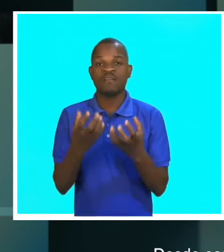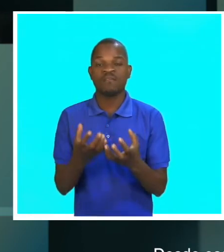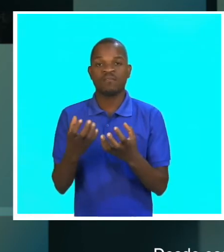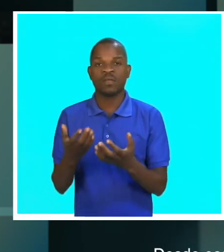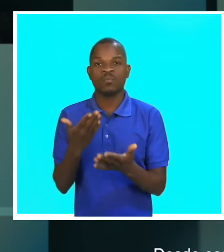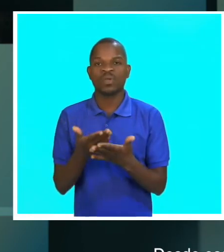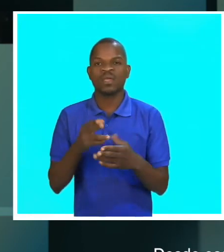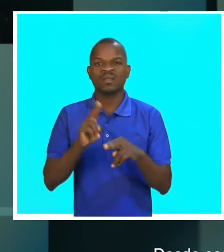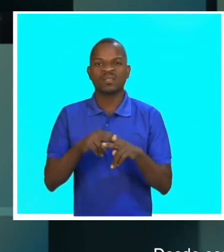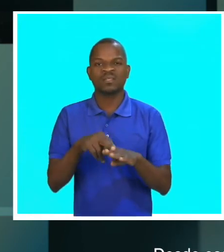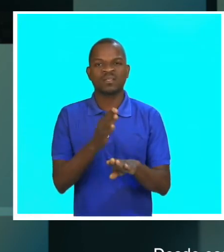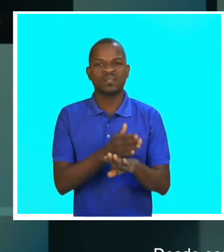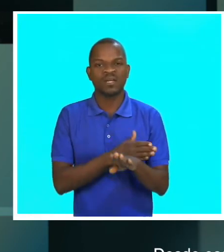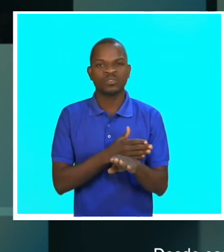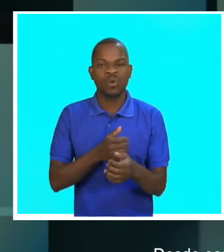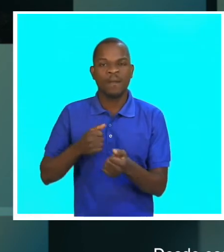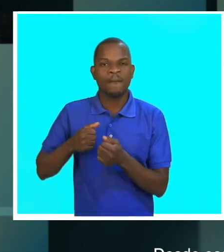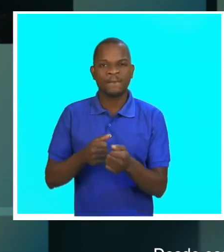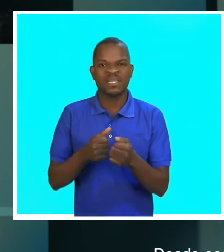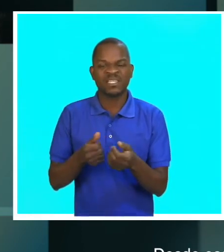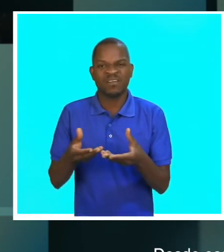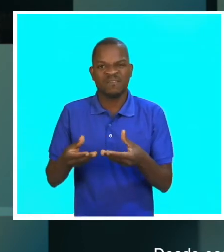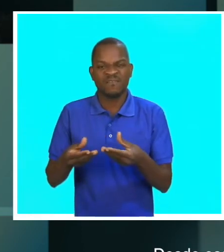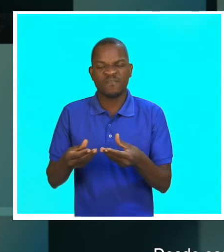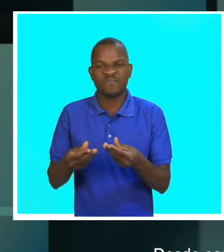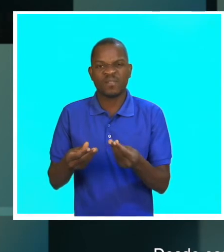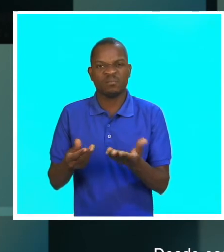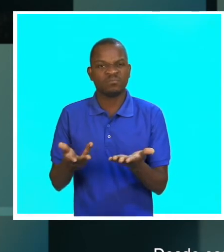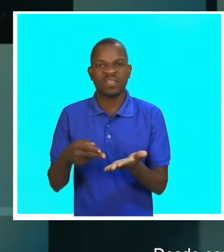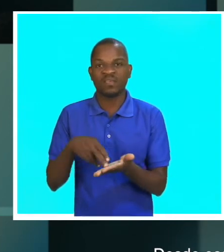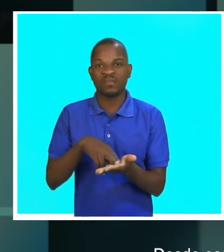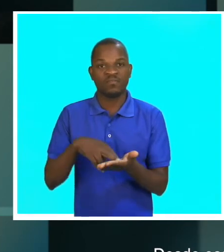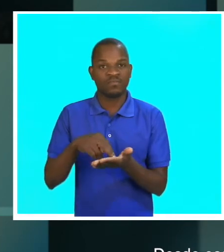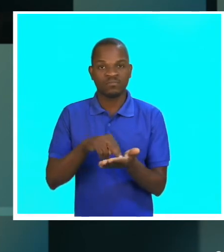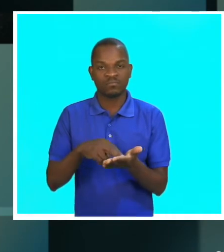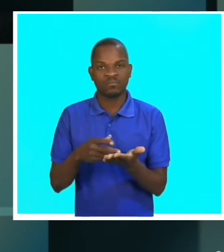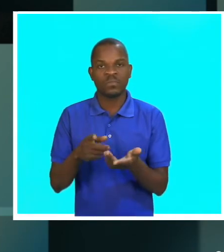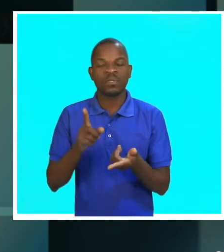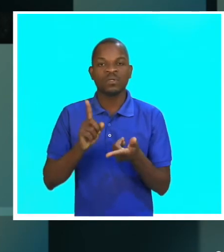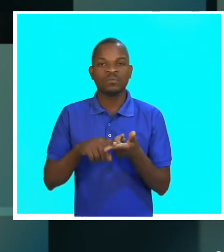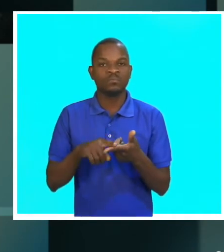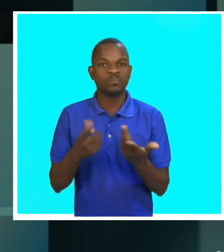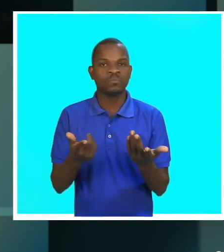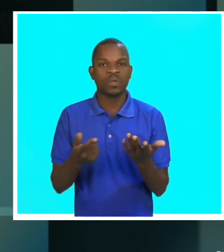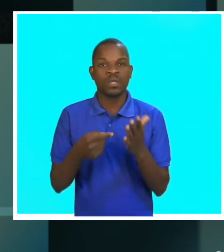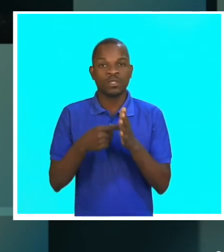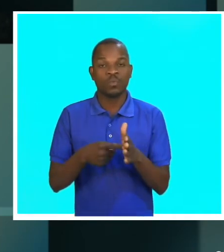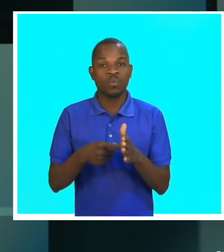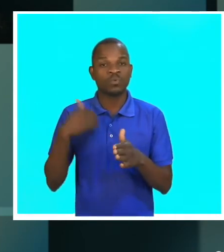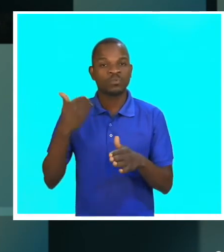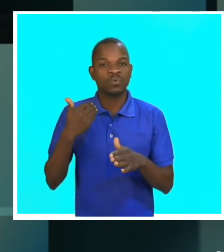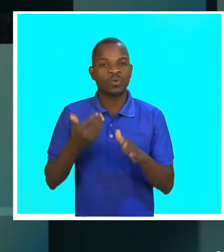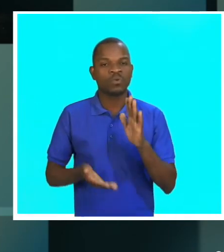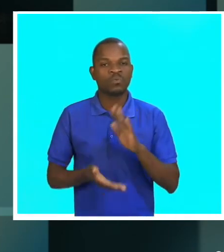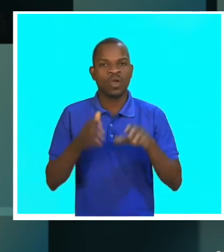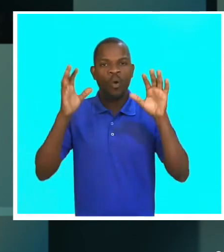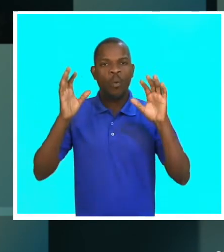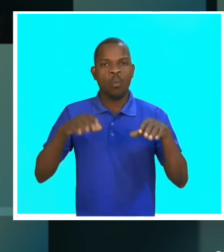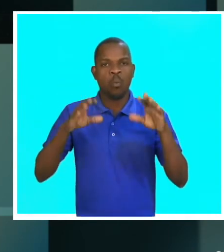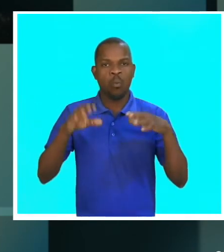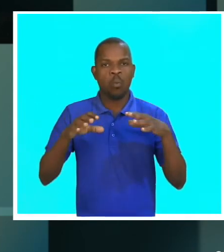tínhamos carteiras que a madeira era aquela madeira compreensada, aquela que sempre que apanha